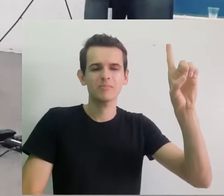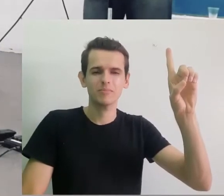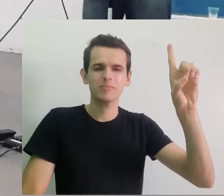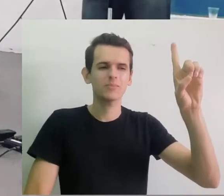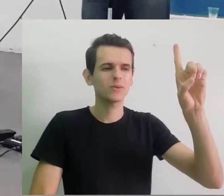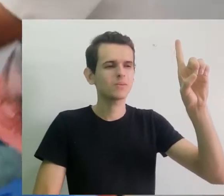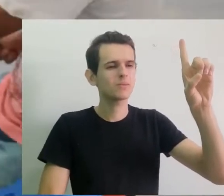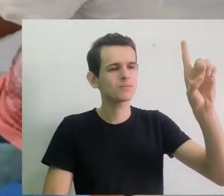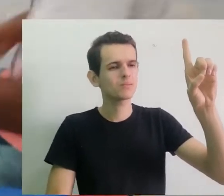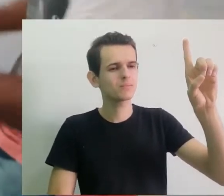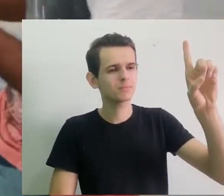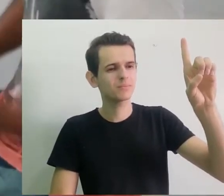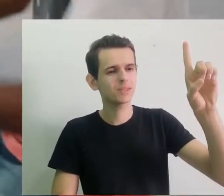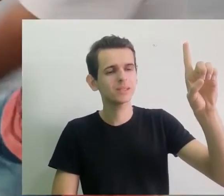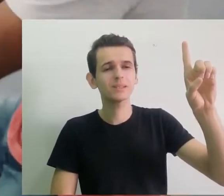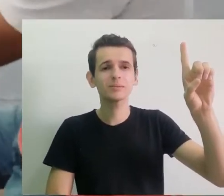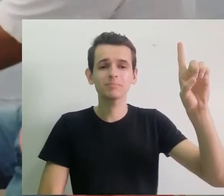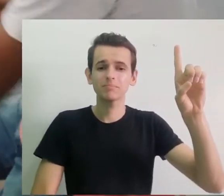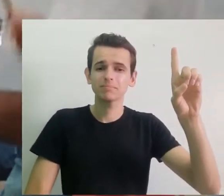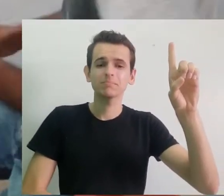teu nome.